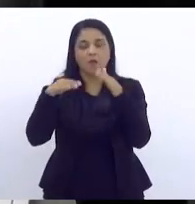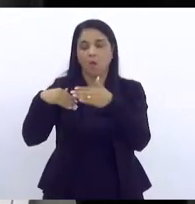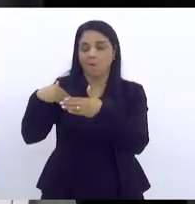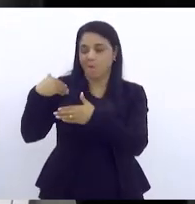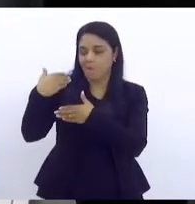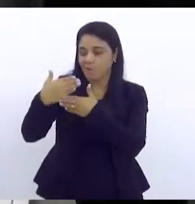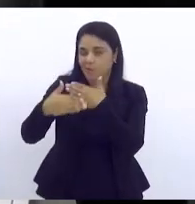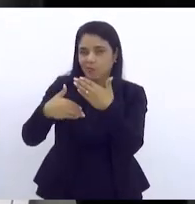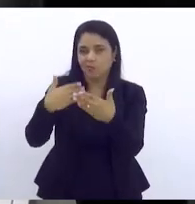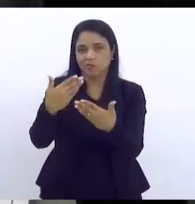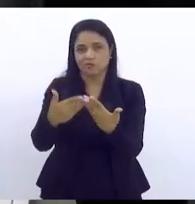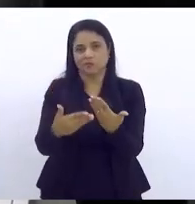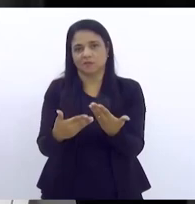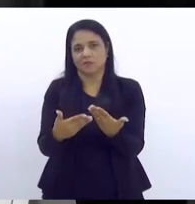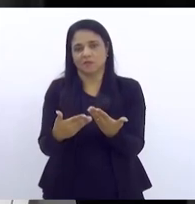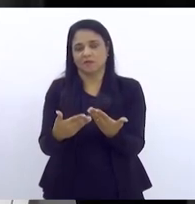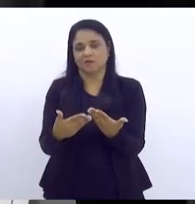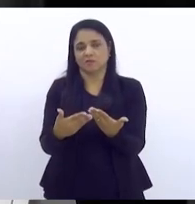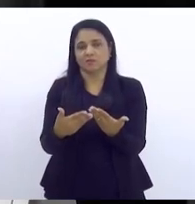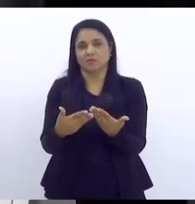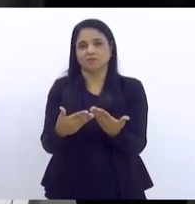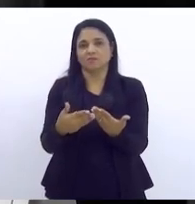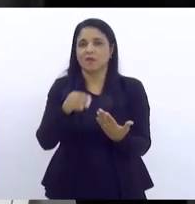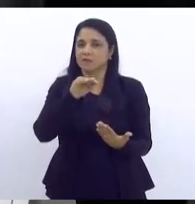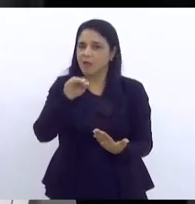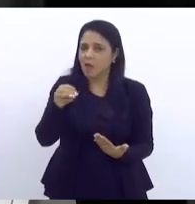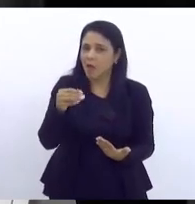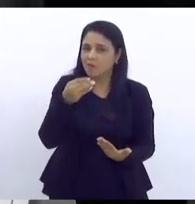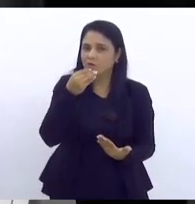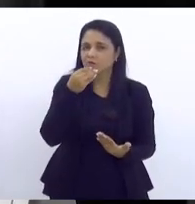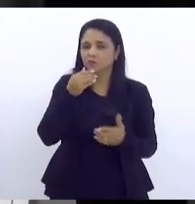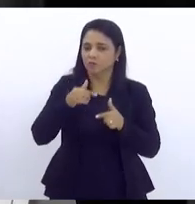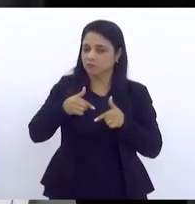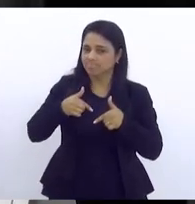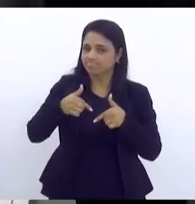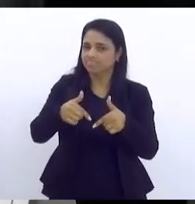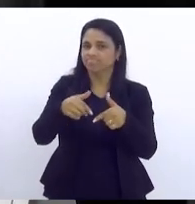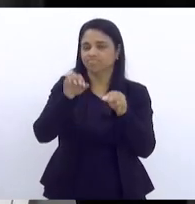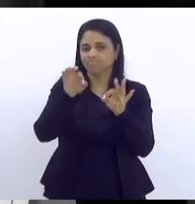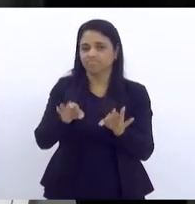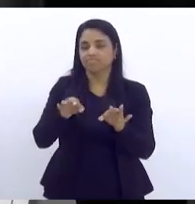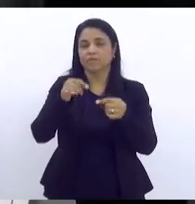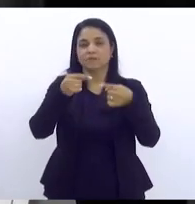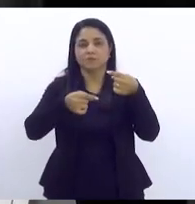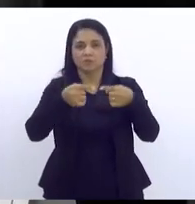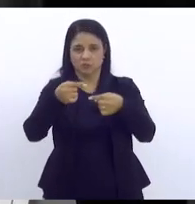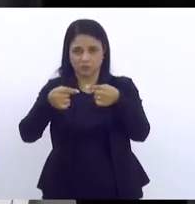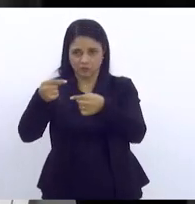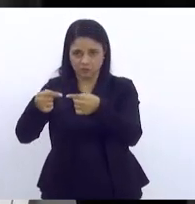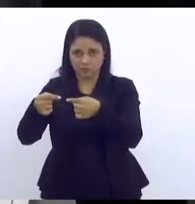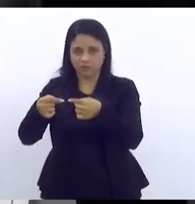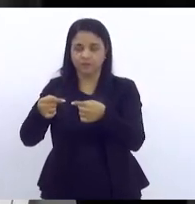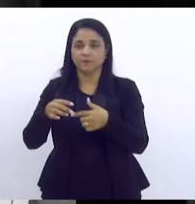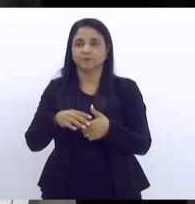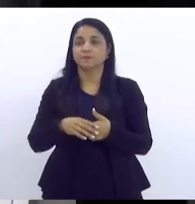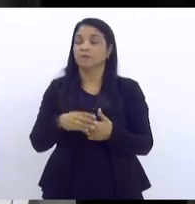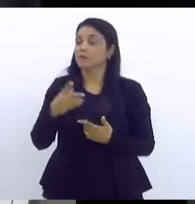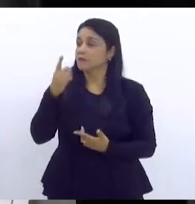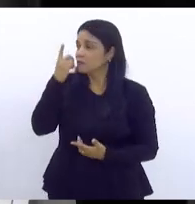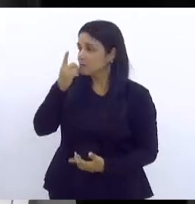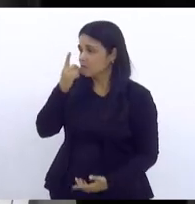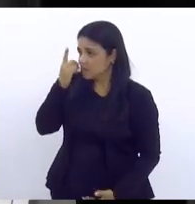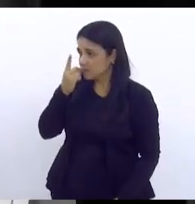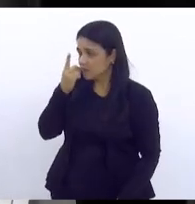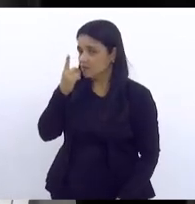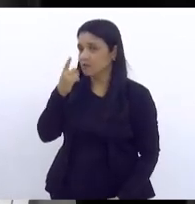vai Adir agora a gente consiga ser mais proveitoso mais eficaz nesse processo de discussão eh deputada eh eu